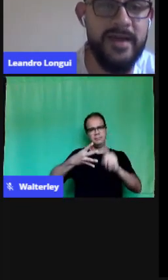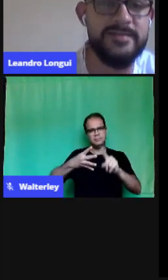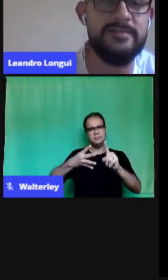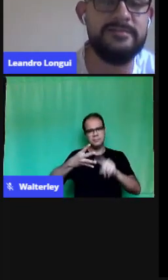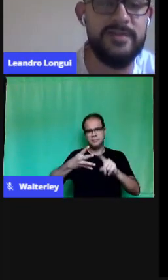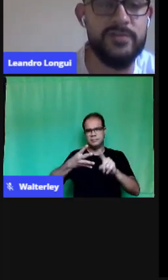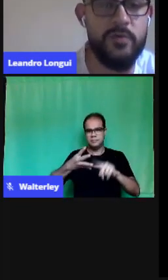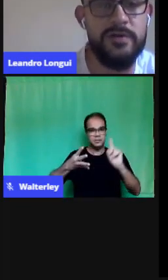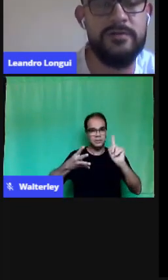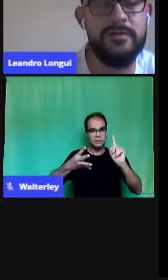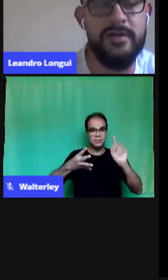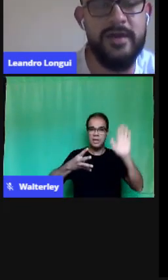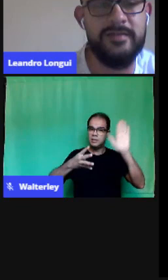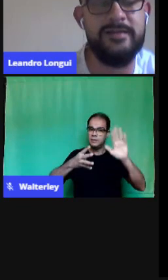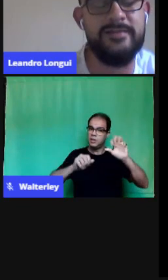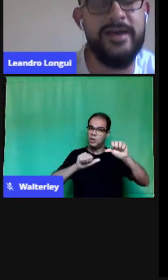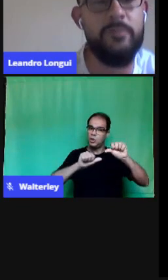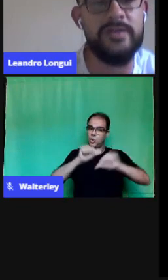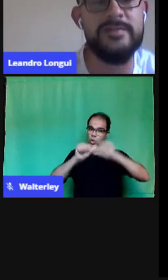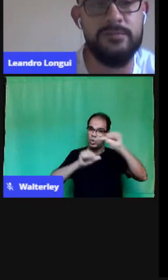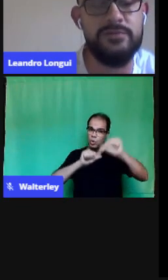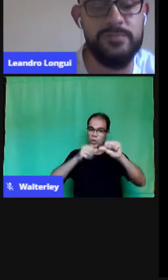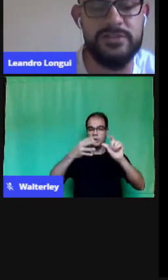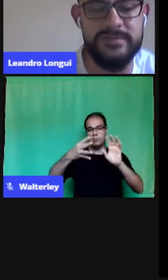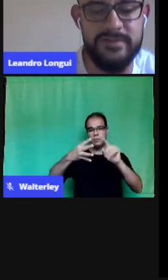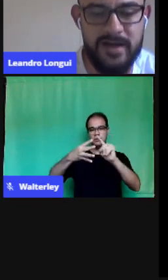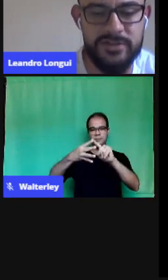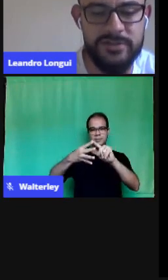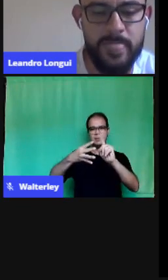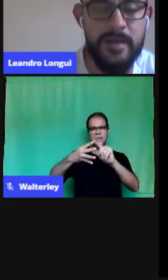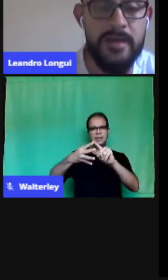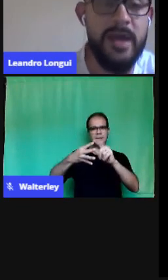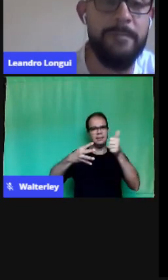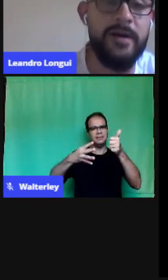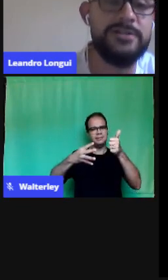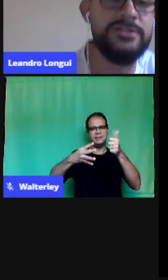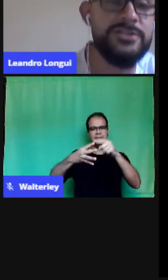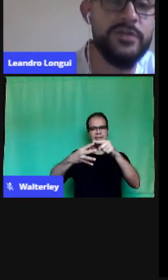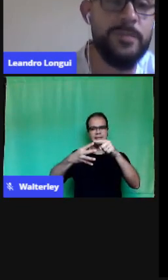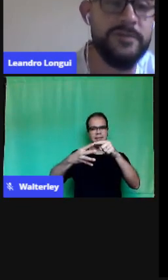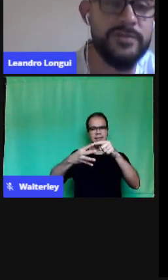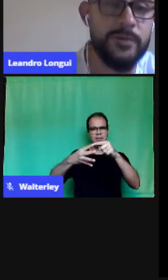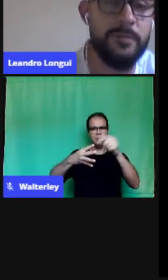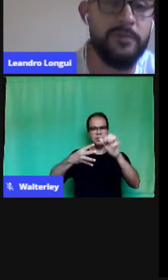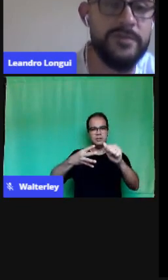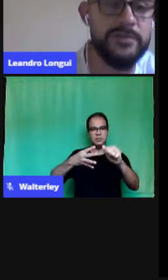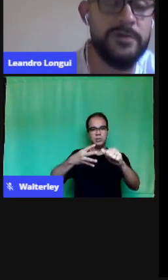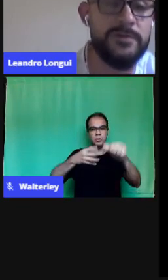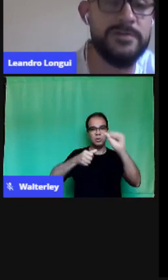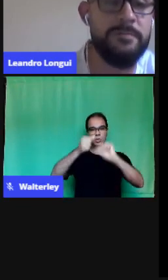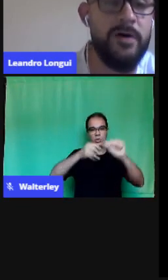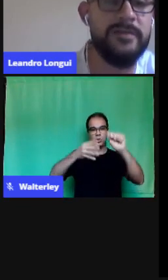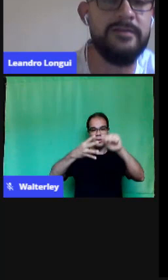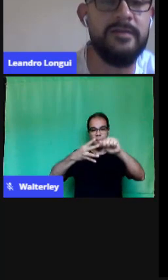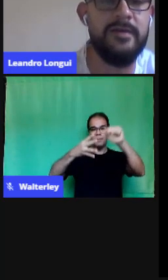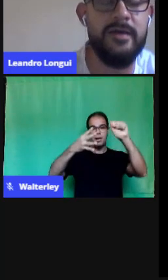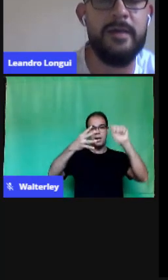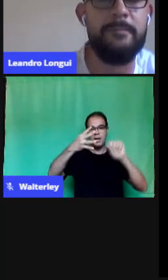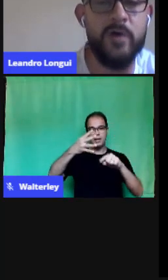eles aparecem na escolha, na elaboração de uma atividade, e que a partir disso, professora,